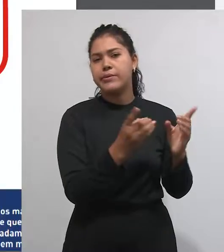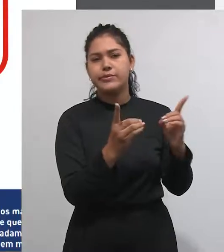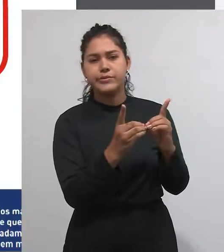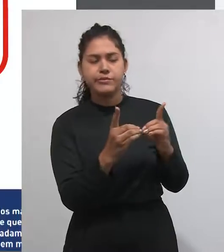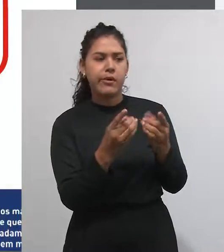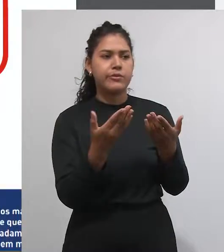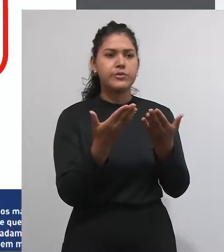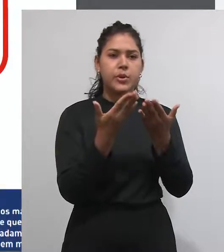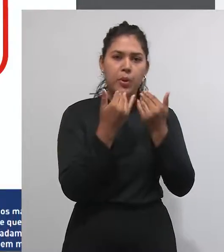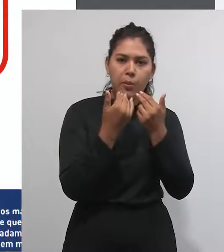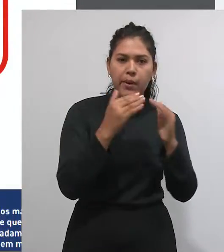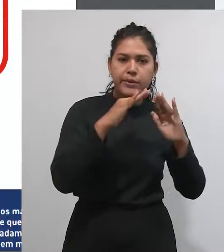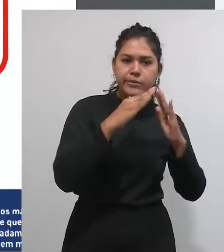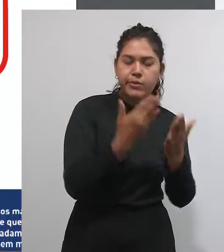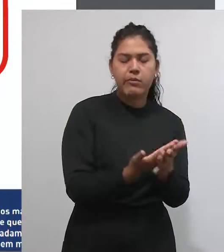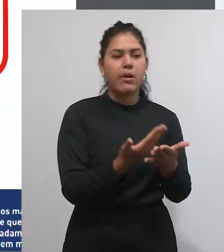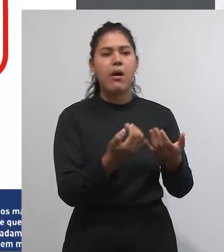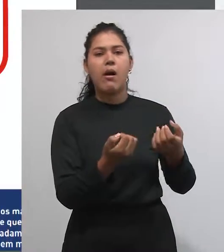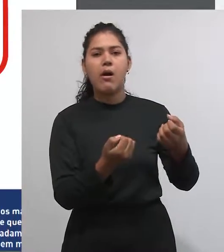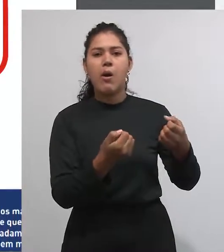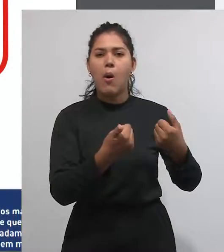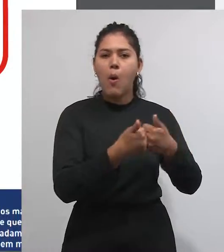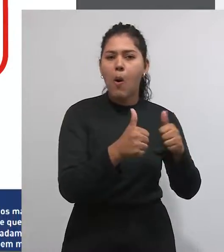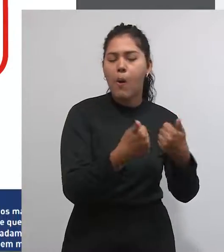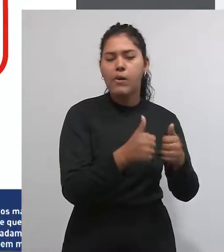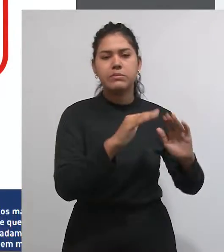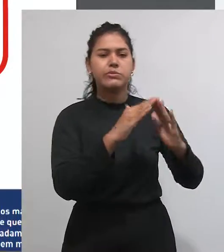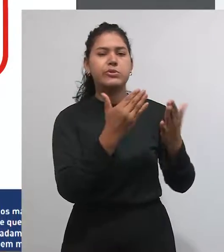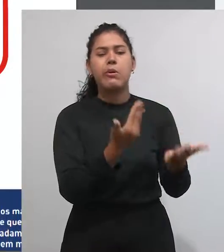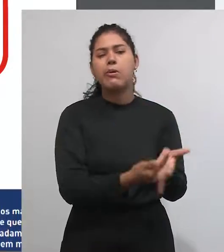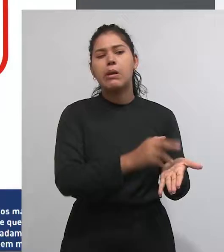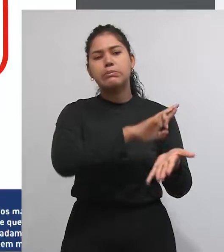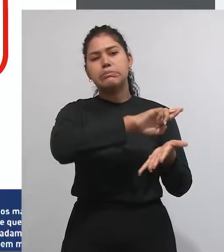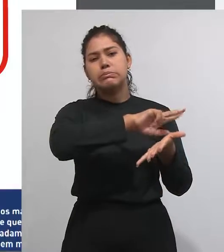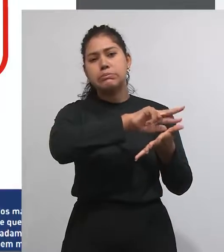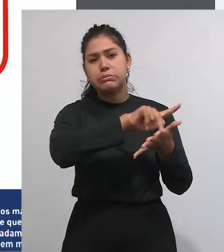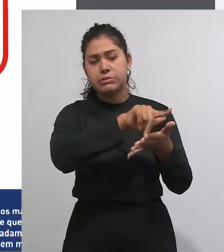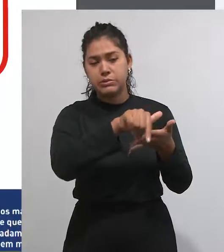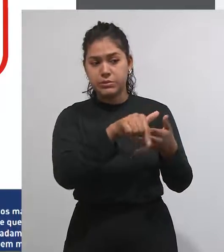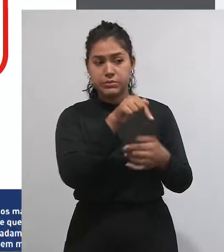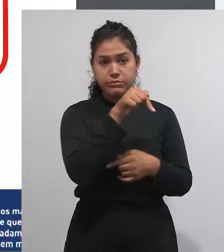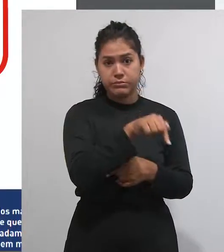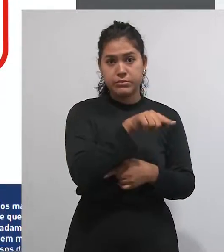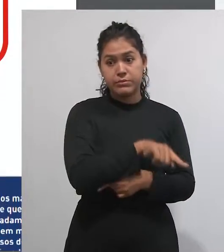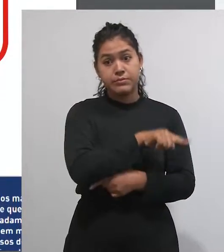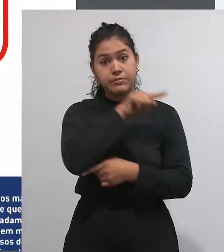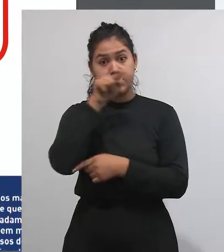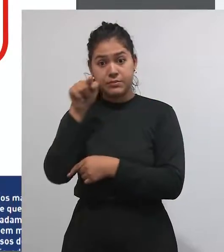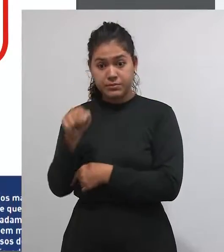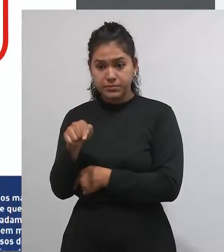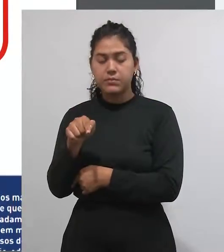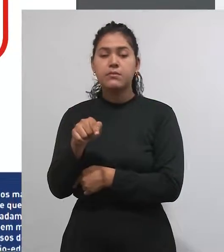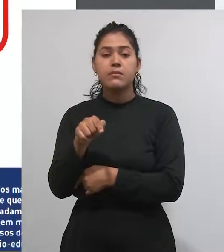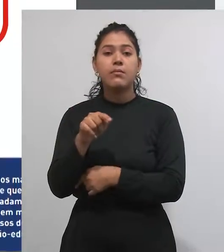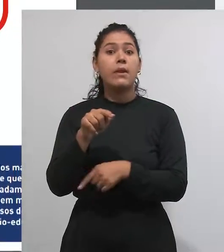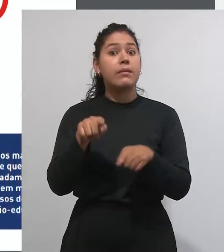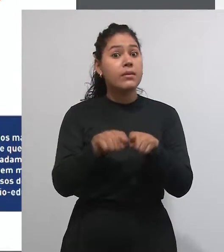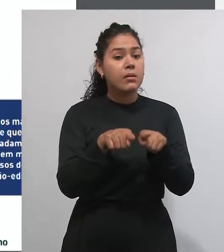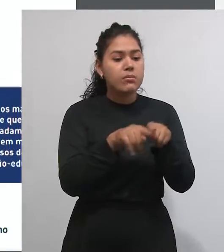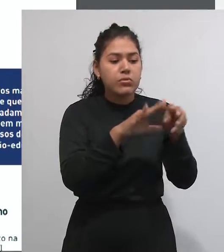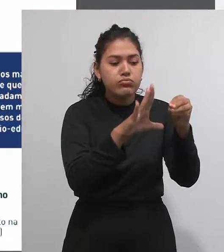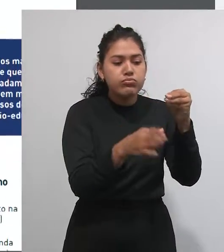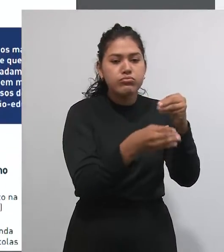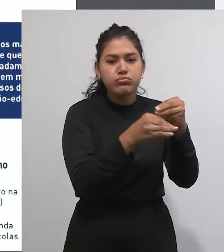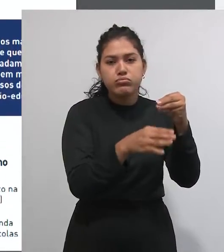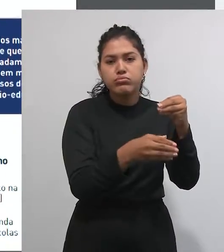da merenda escolar, do transporte escolar, todas essas serão via FNDE. E há as complementações